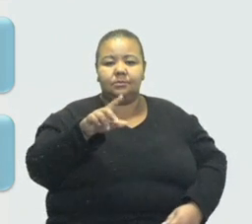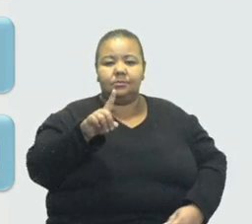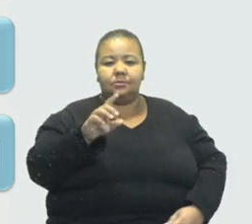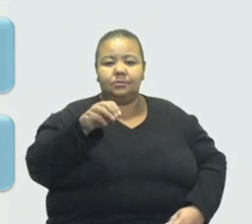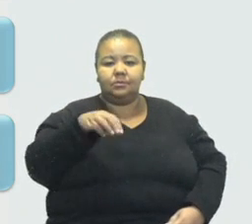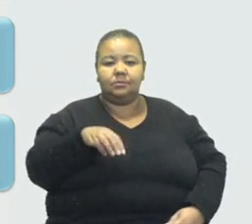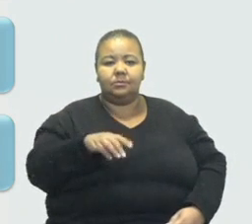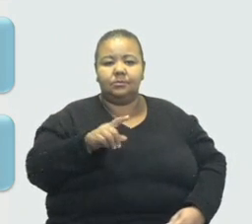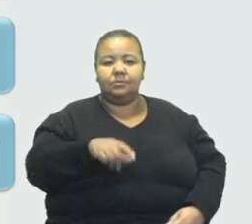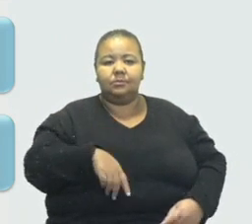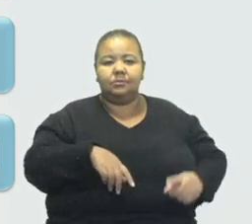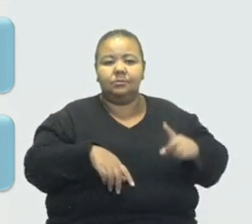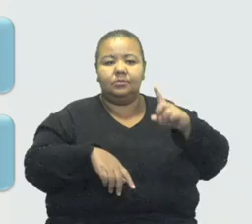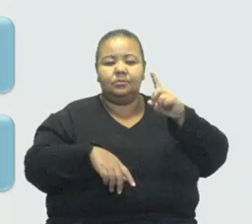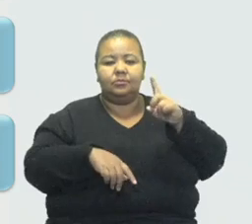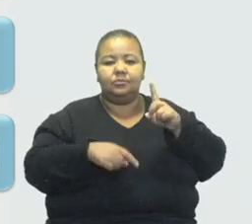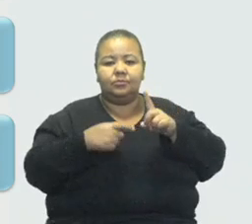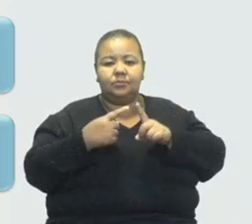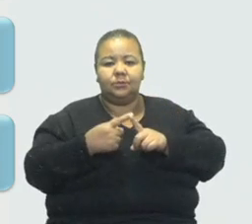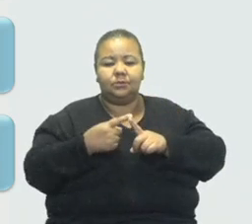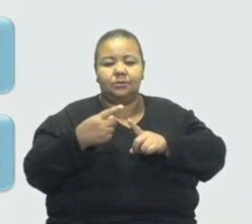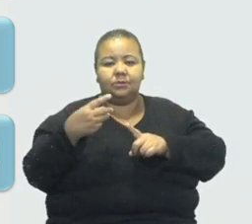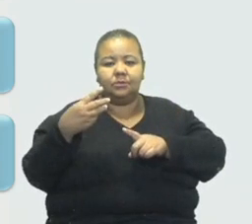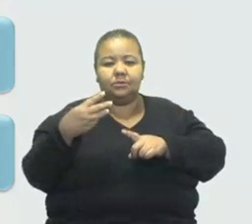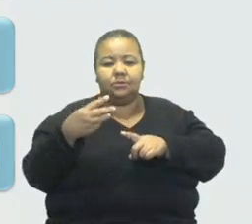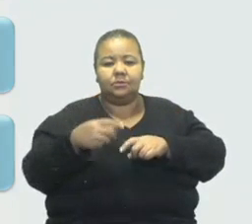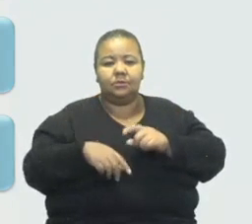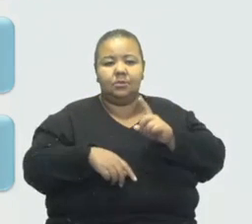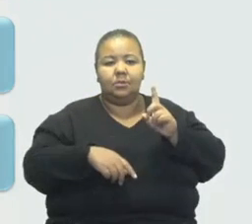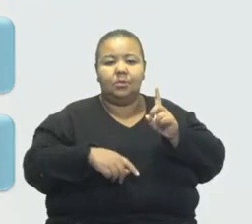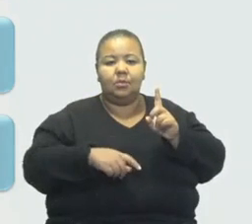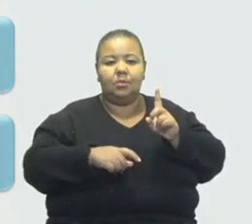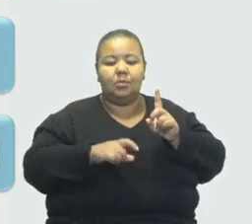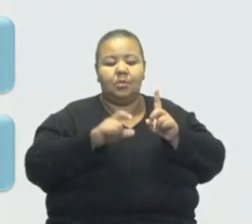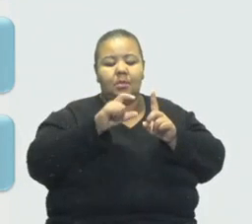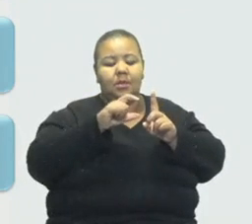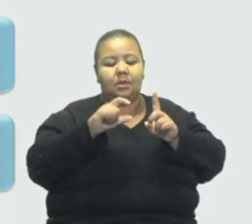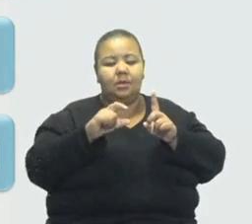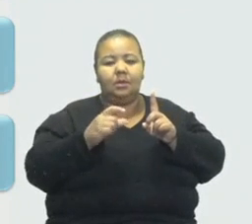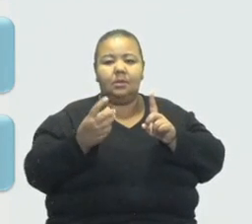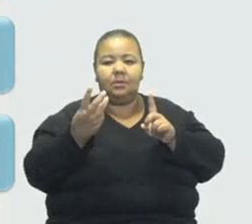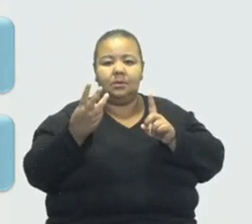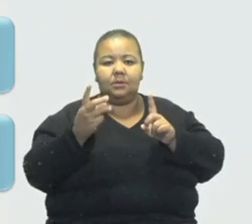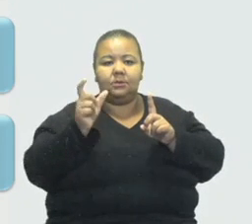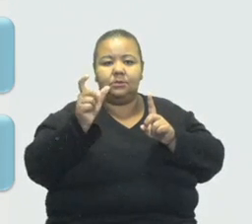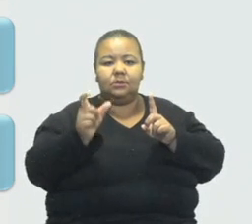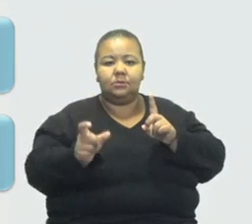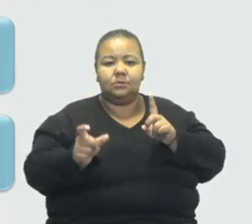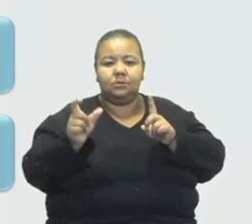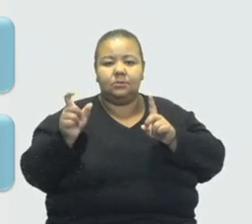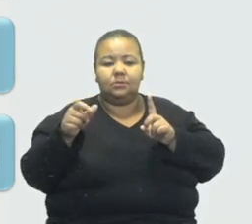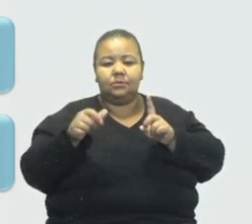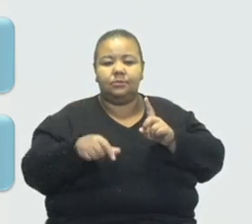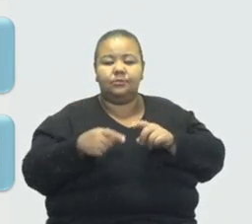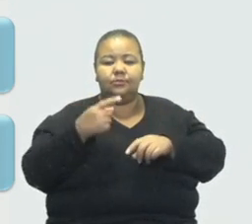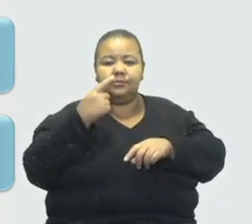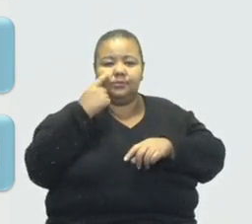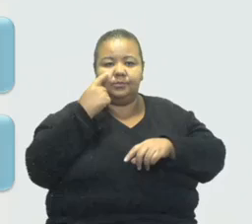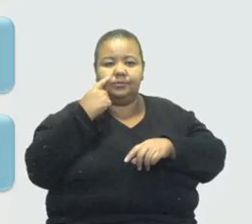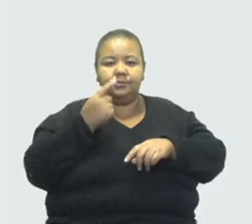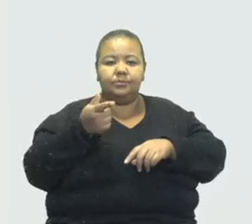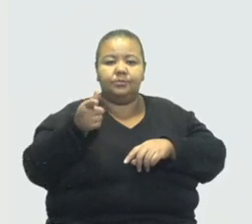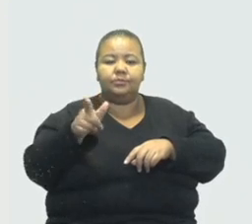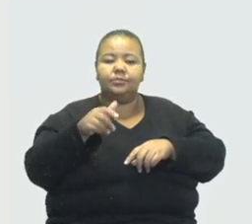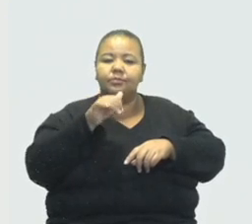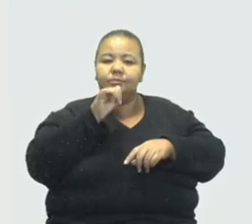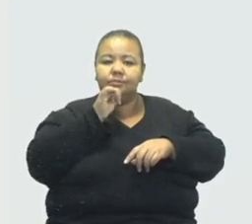por 3. Ela tem uma linha e 3 colunas. Vejamos um outro